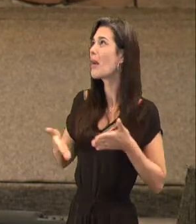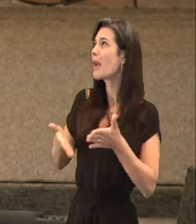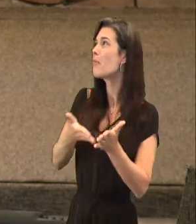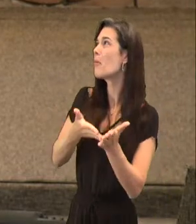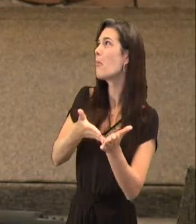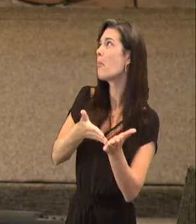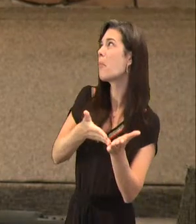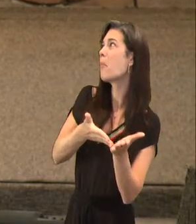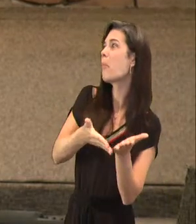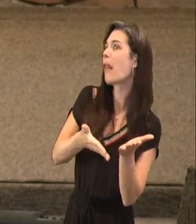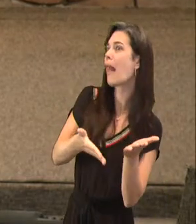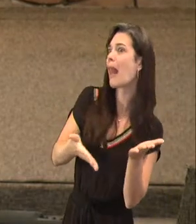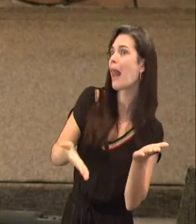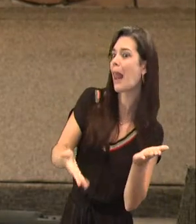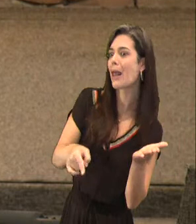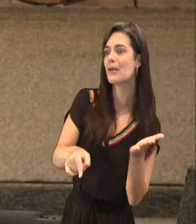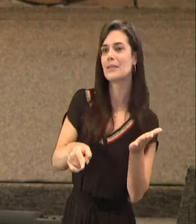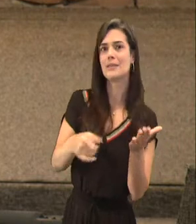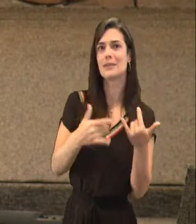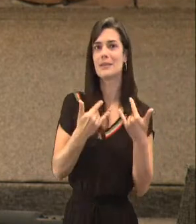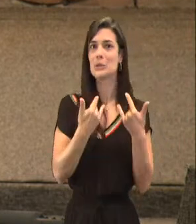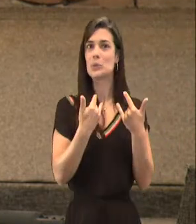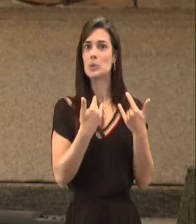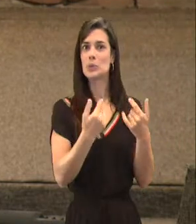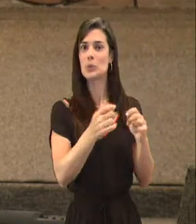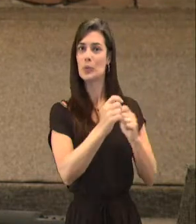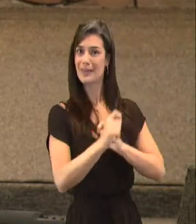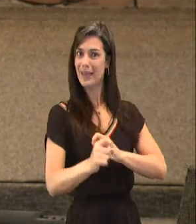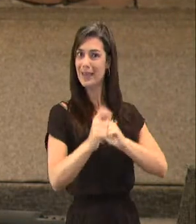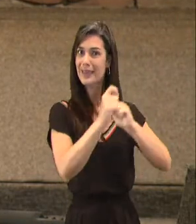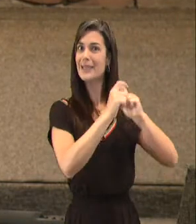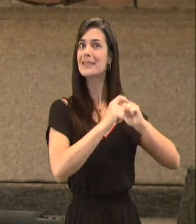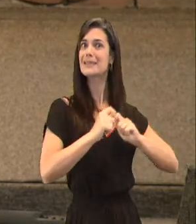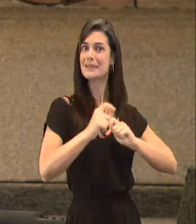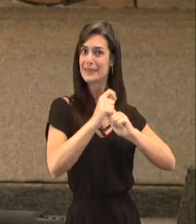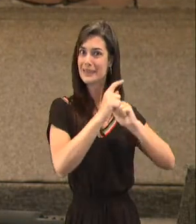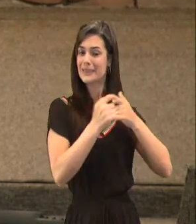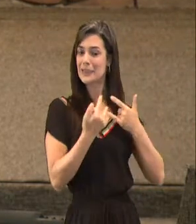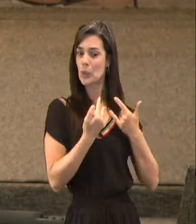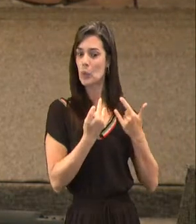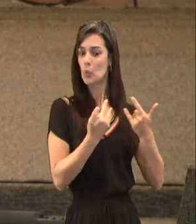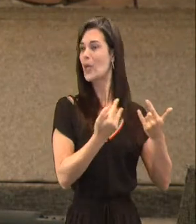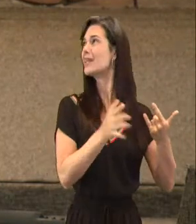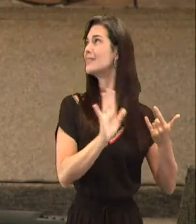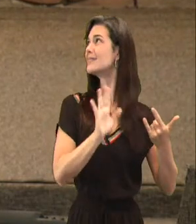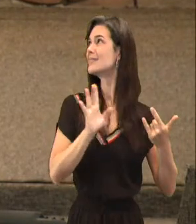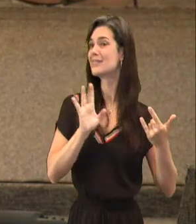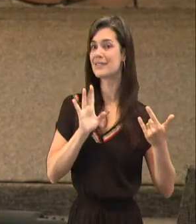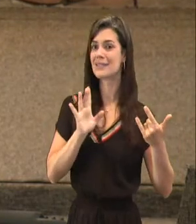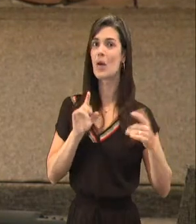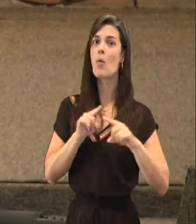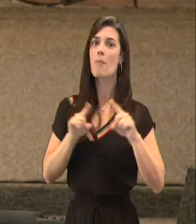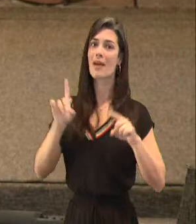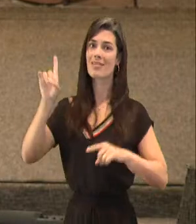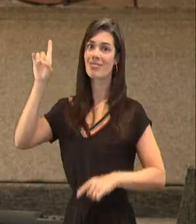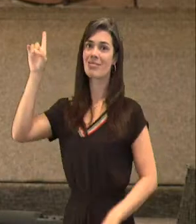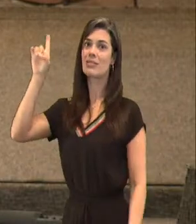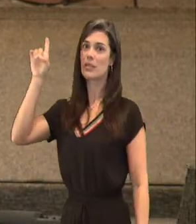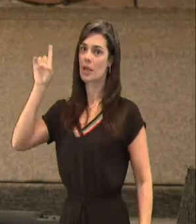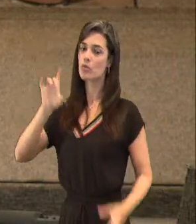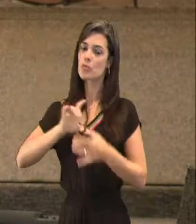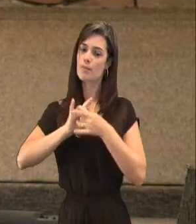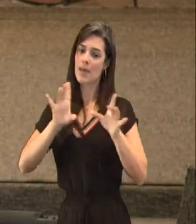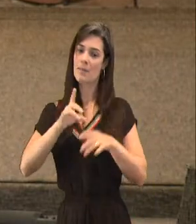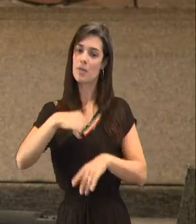nas tentações, porque as tentações vêm para nos fazer cair, mas o Senhor permite sermos provados